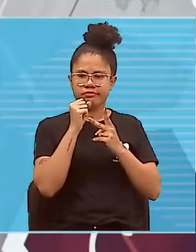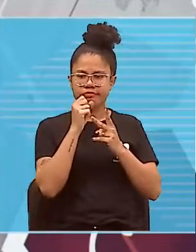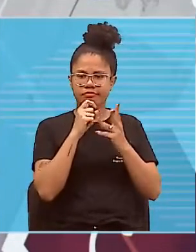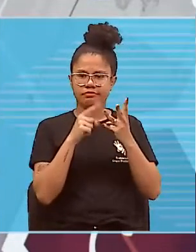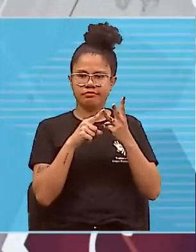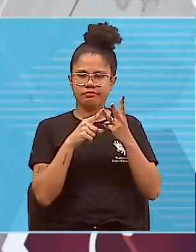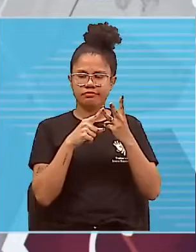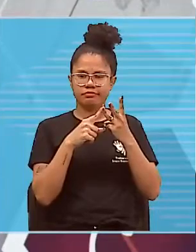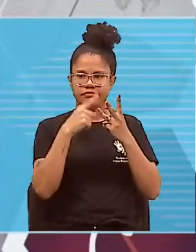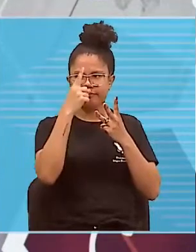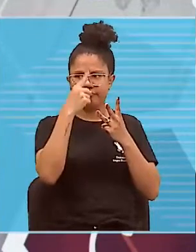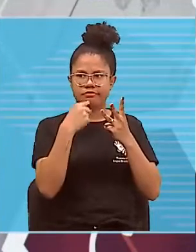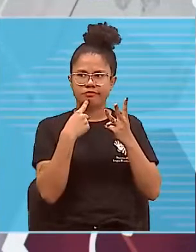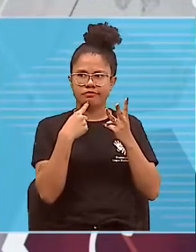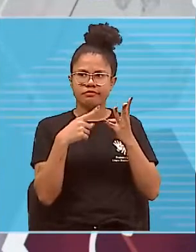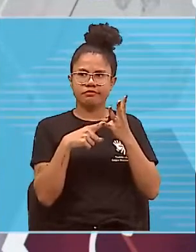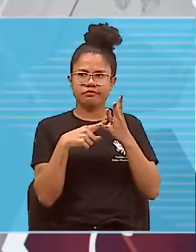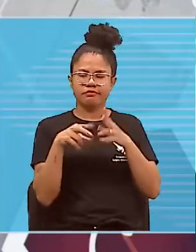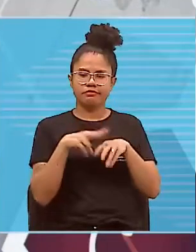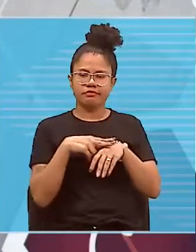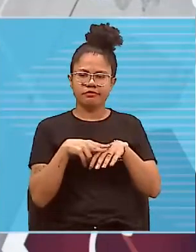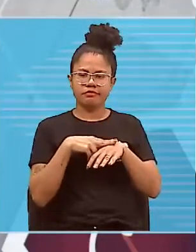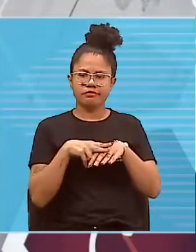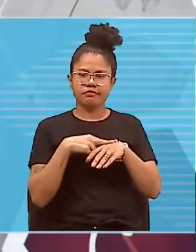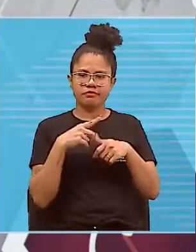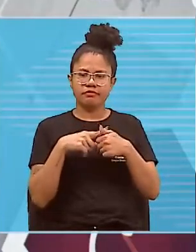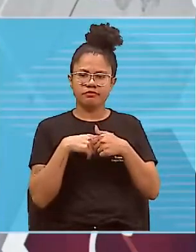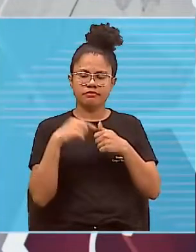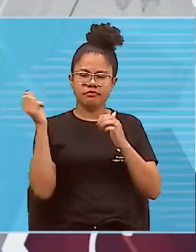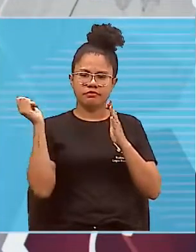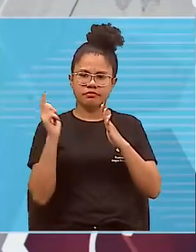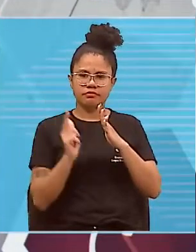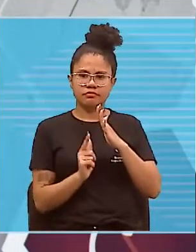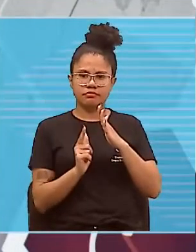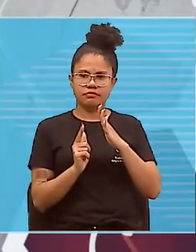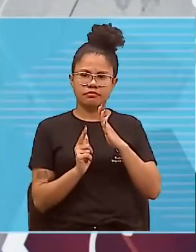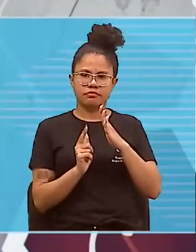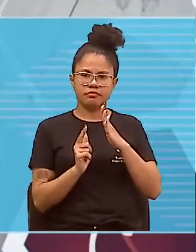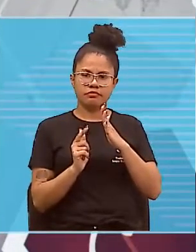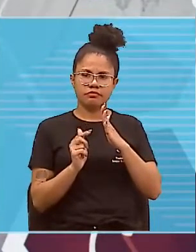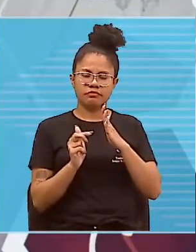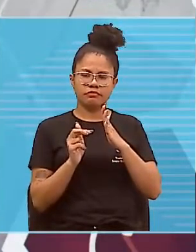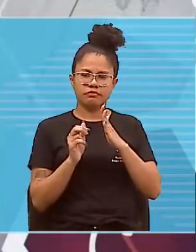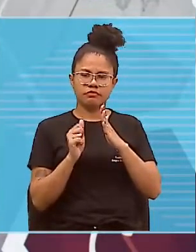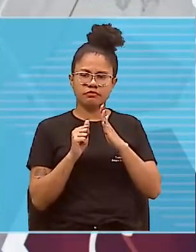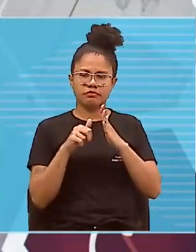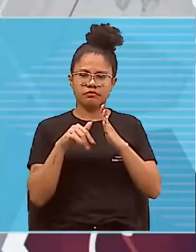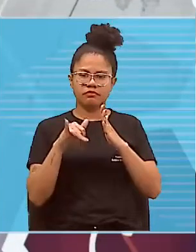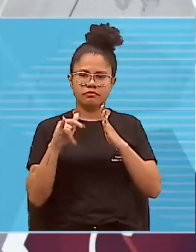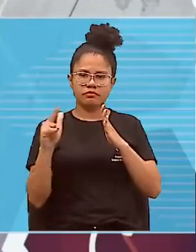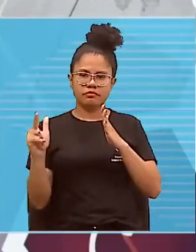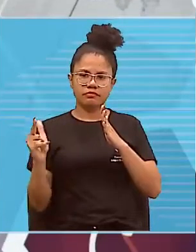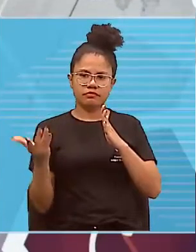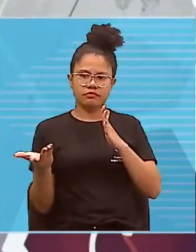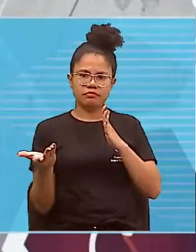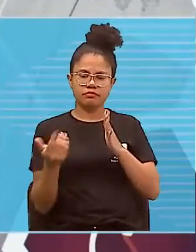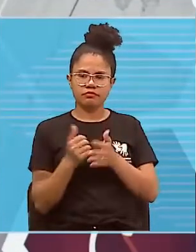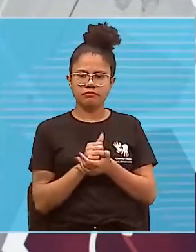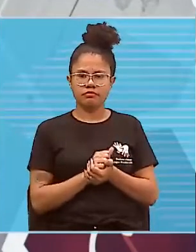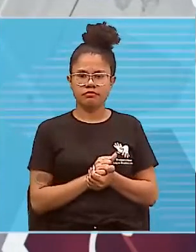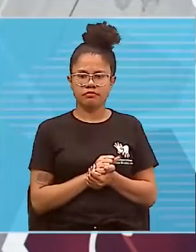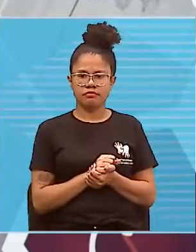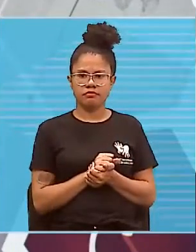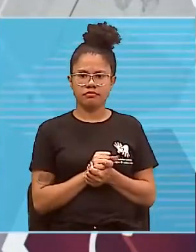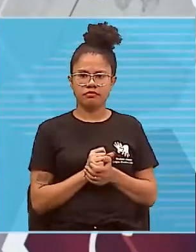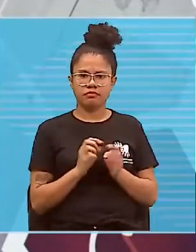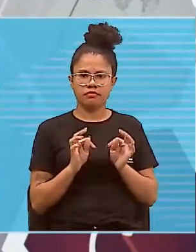Amarelo o verde o azul o Anil e o Violeta todos os comprimentos